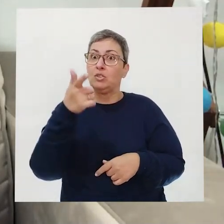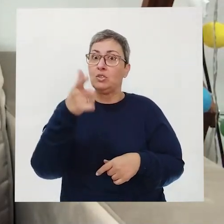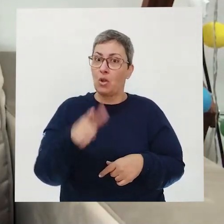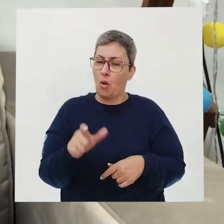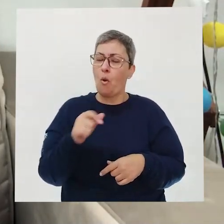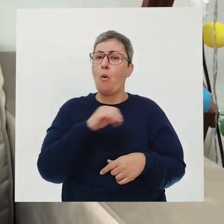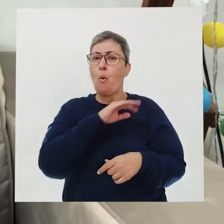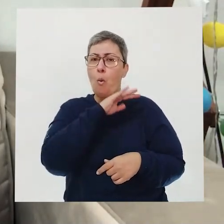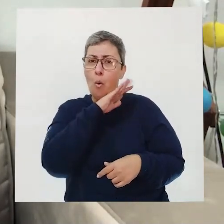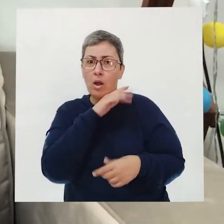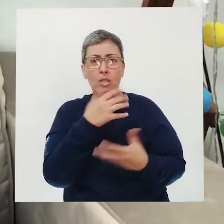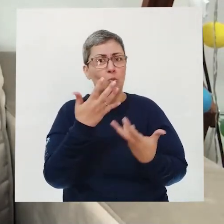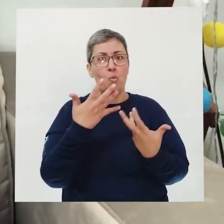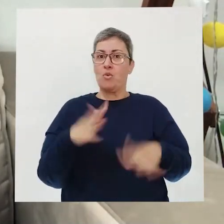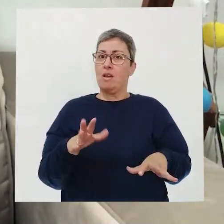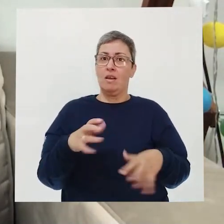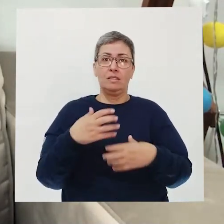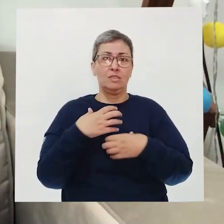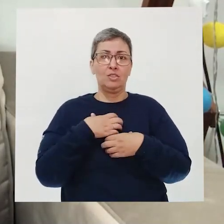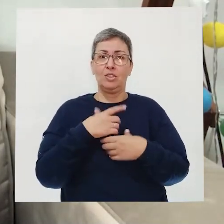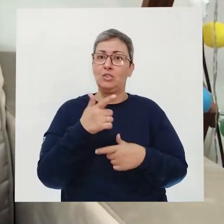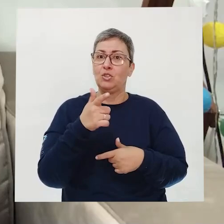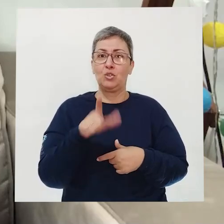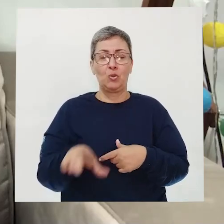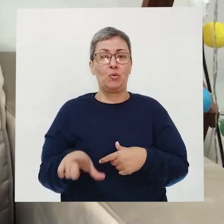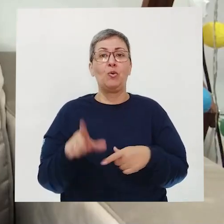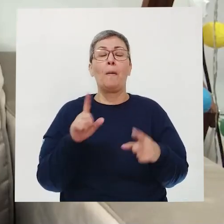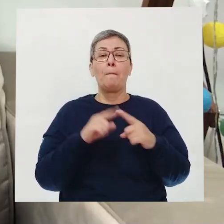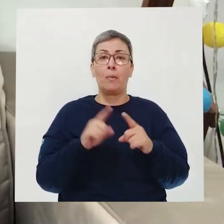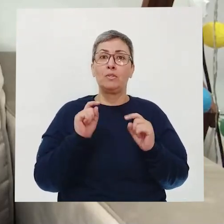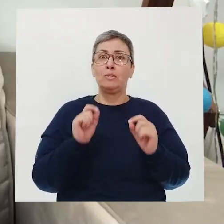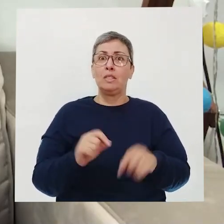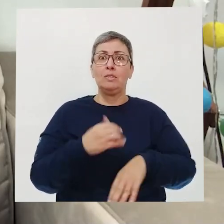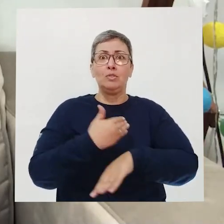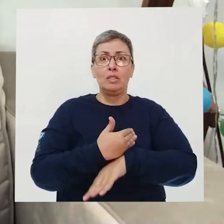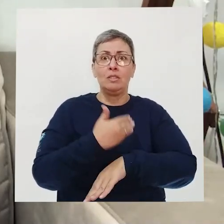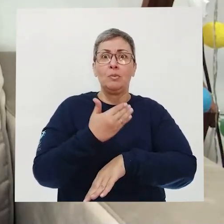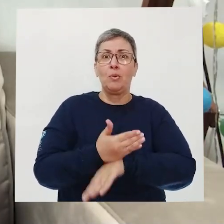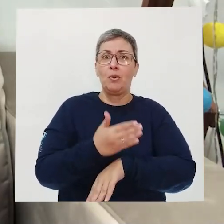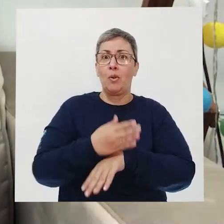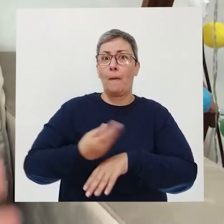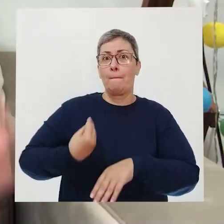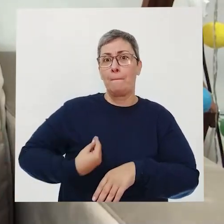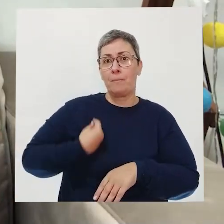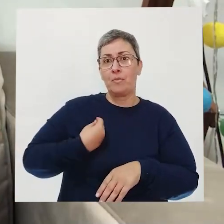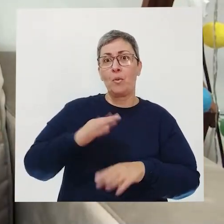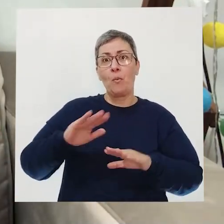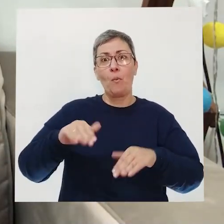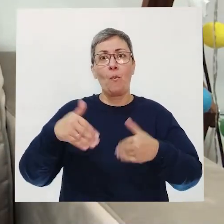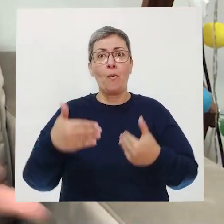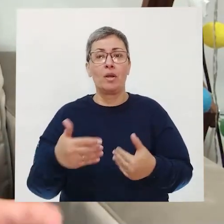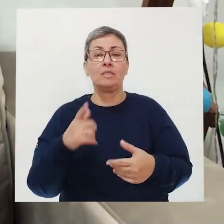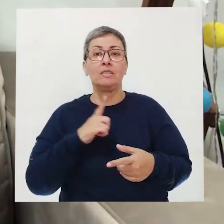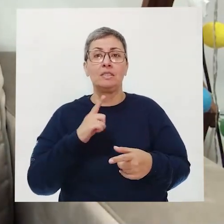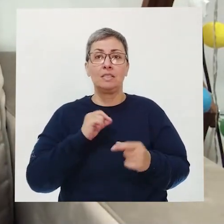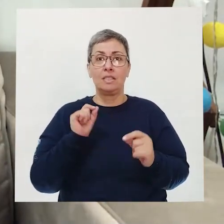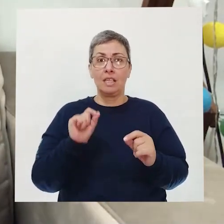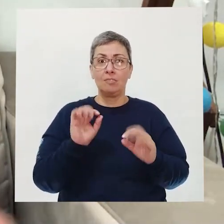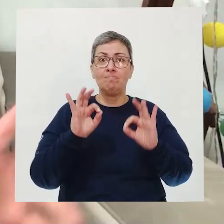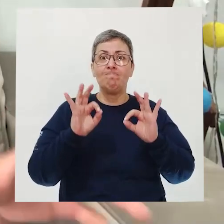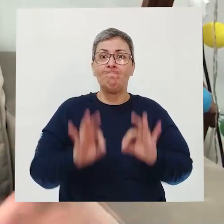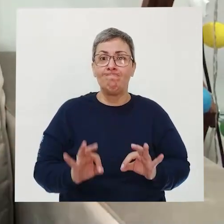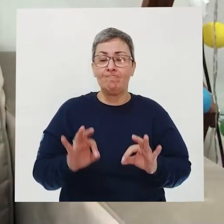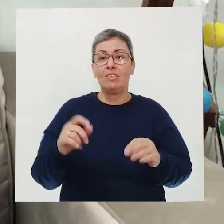muito ruim, ela não quer sentir aquela sensação novamente, fica o tempo todo presente. E quando tem a reação de